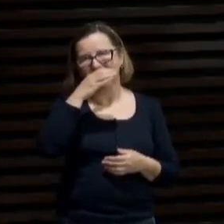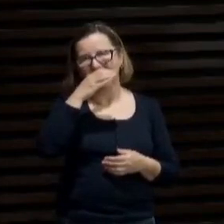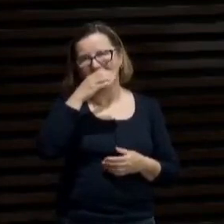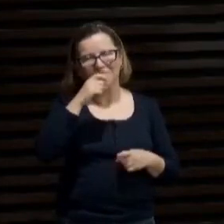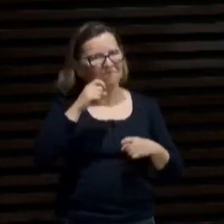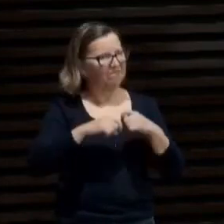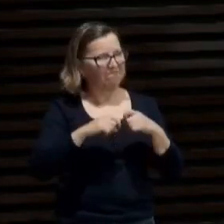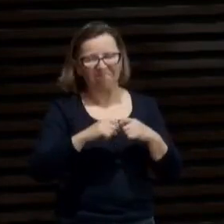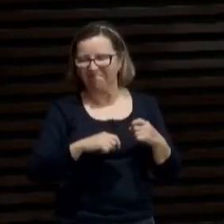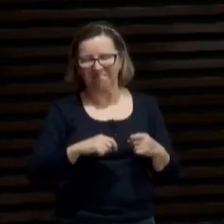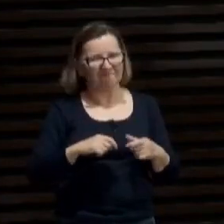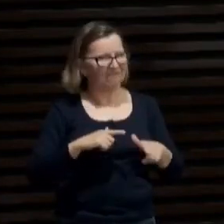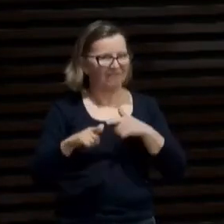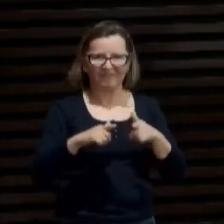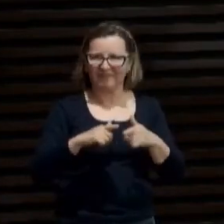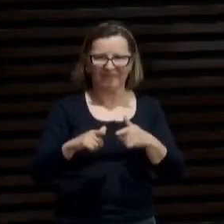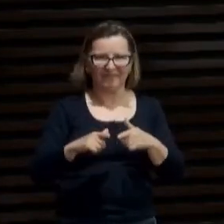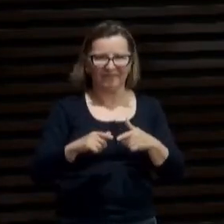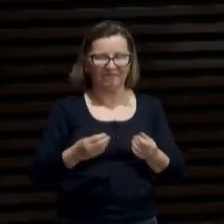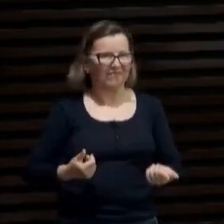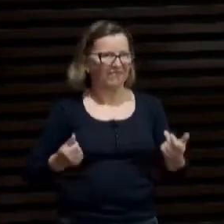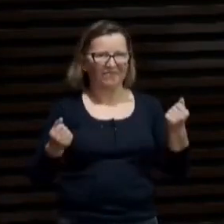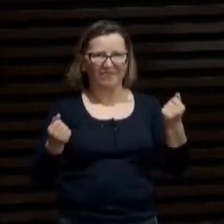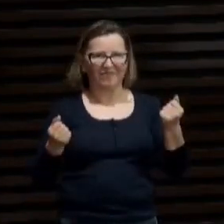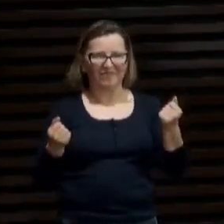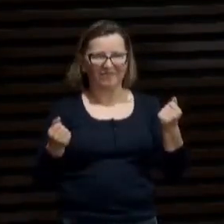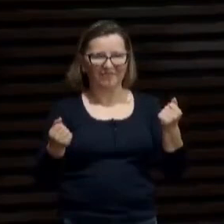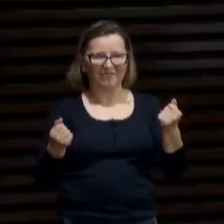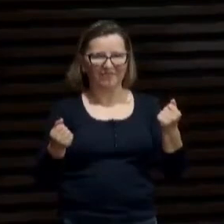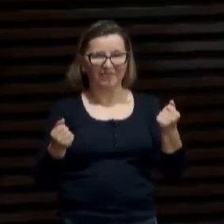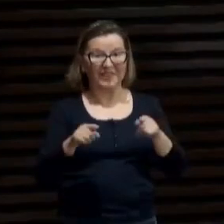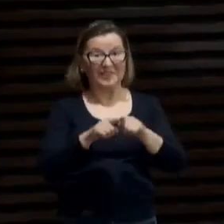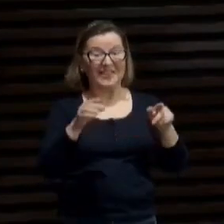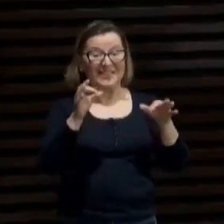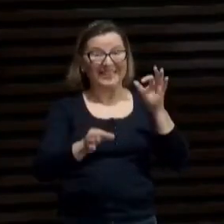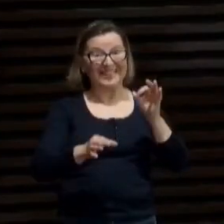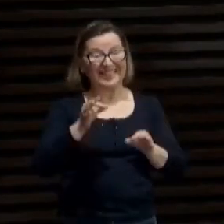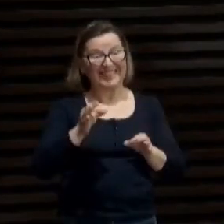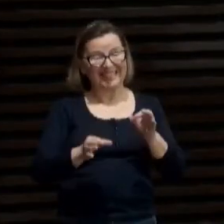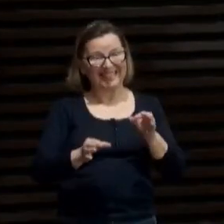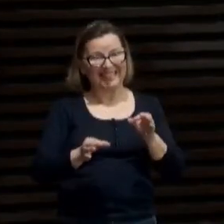sexo, não é trabalho, não é dinheiro, mas é justiça.